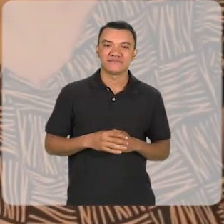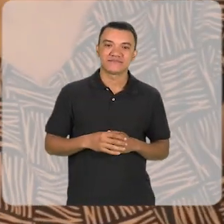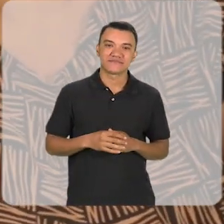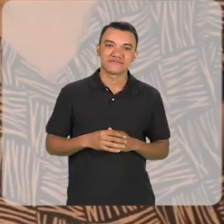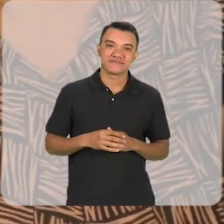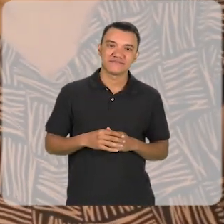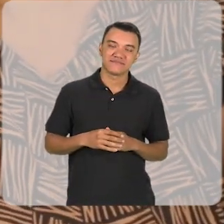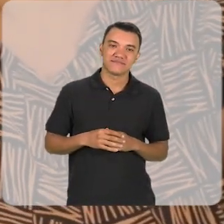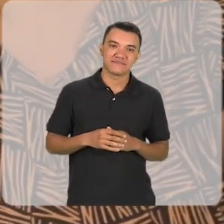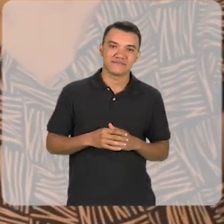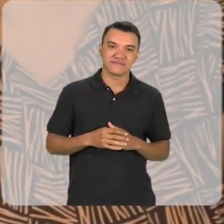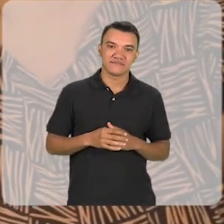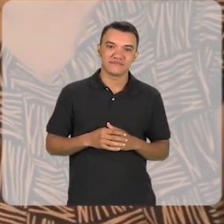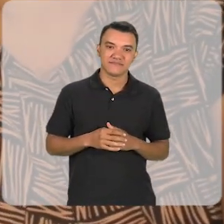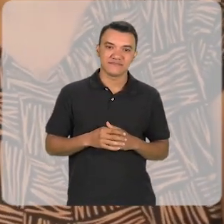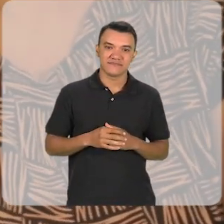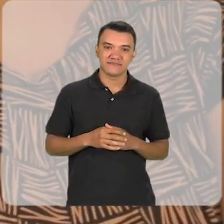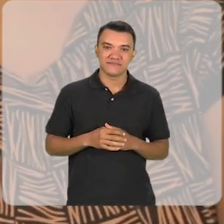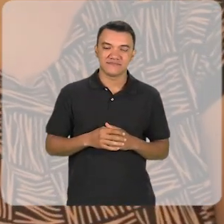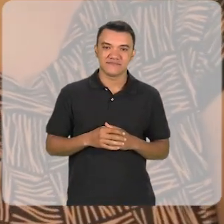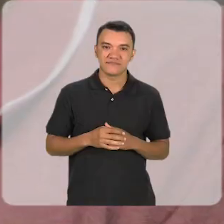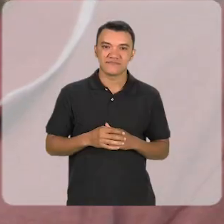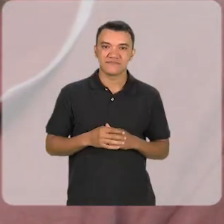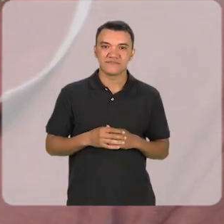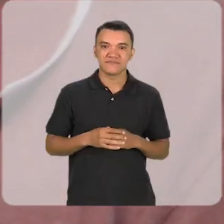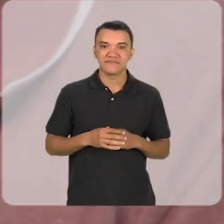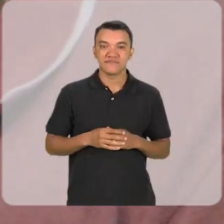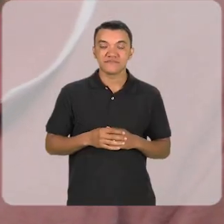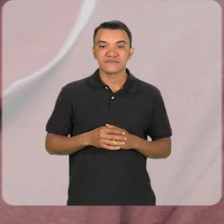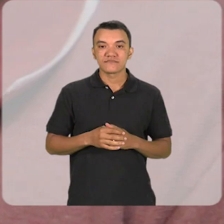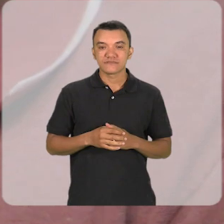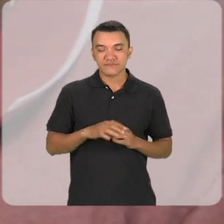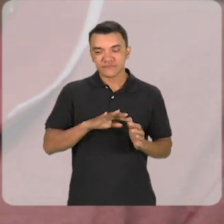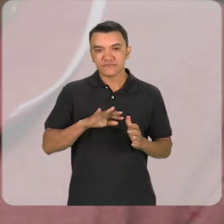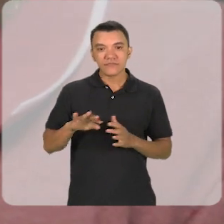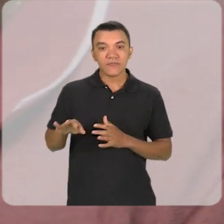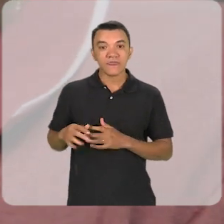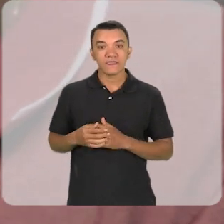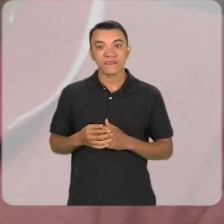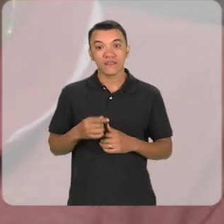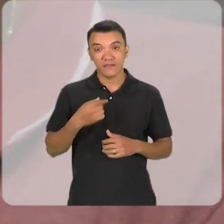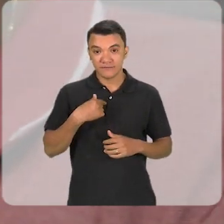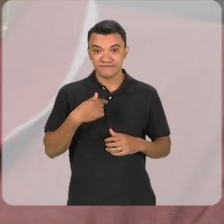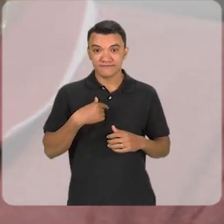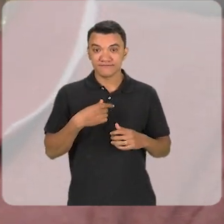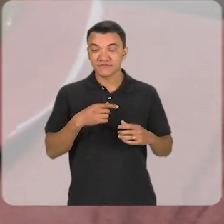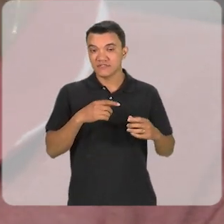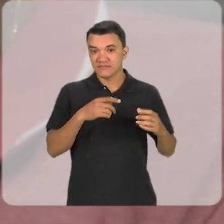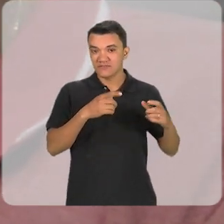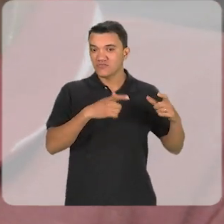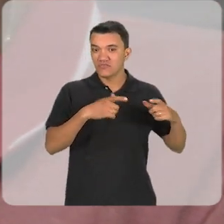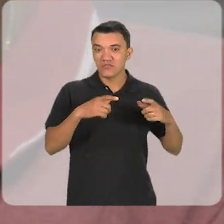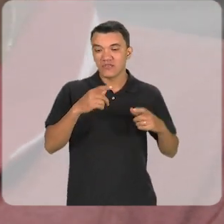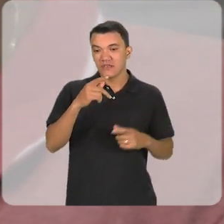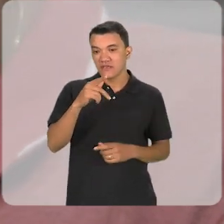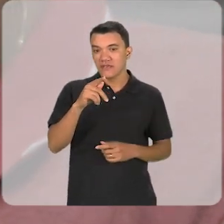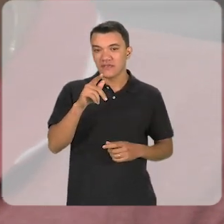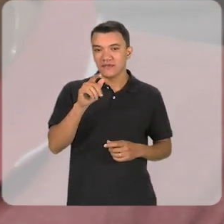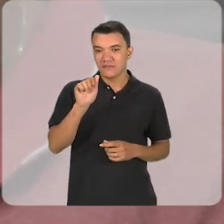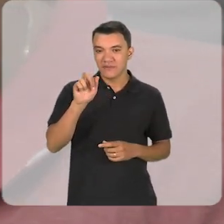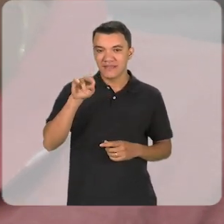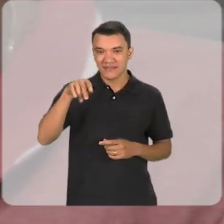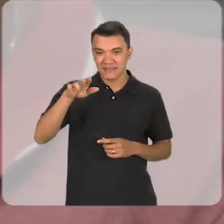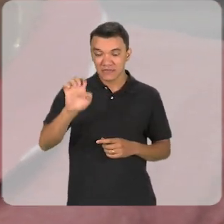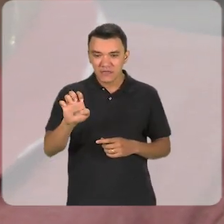Eu também, quando eu não morri. Eu estava em um parque e tinha um rapaz se dizendo, eu sou pregoeiro do balão, pregoeiro